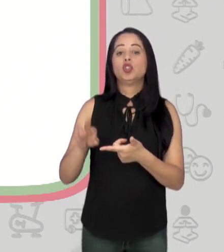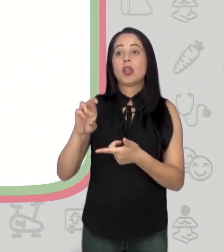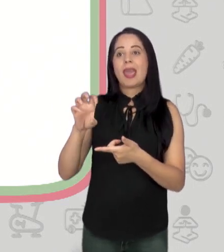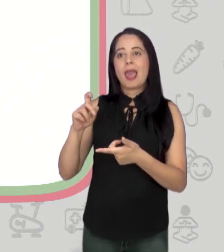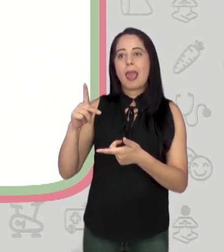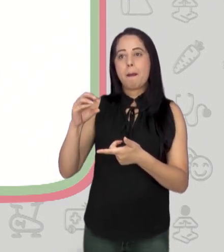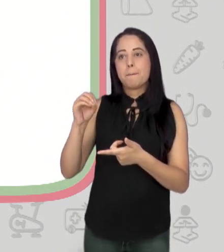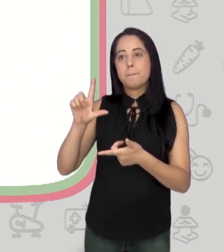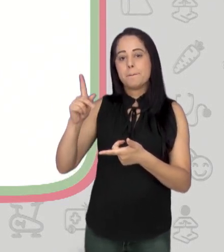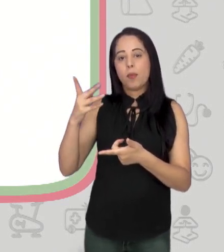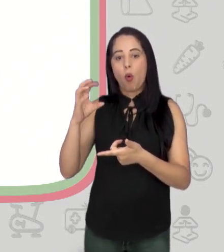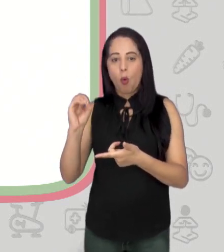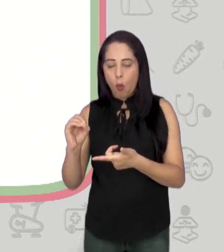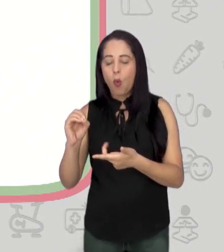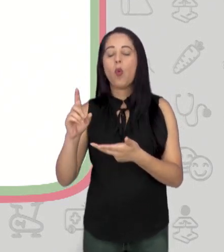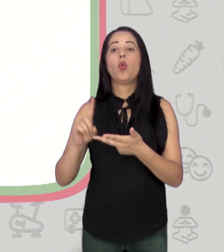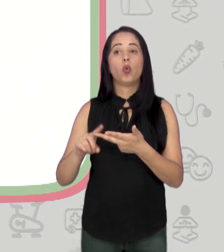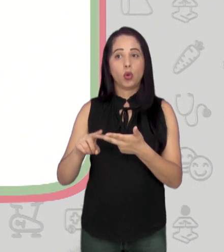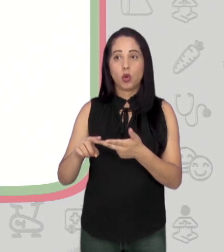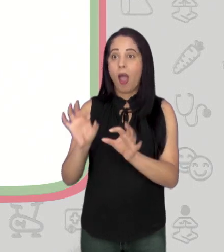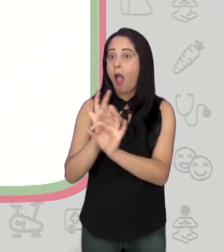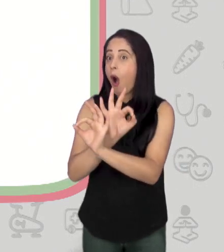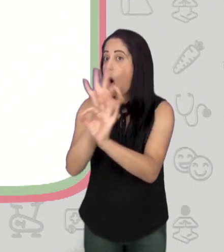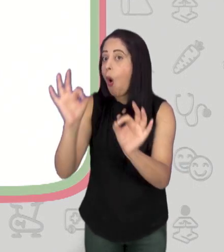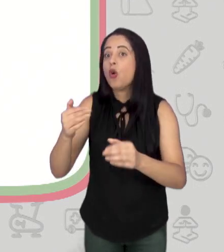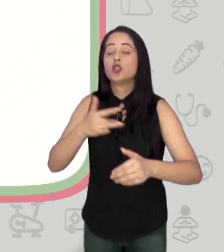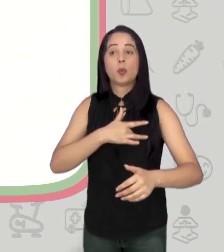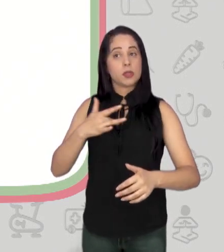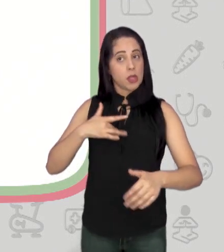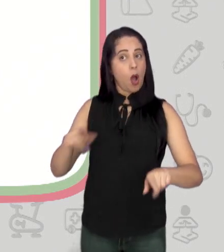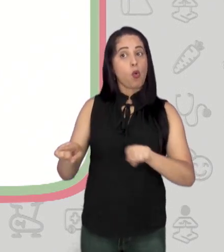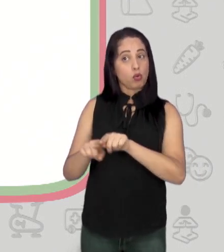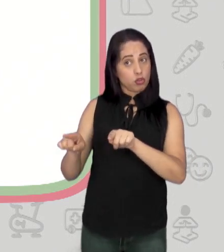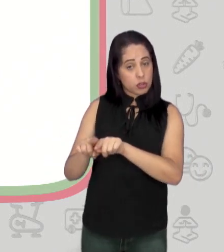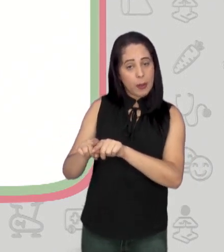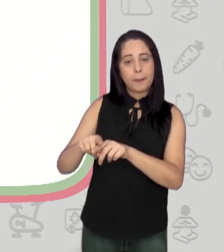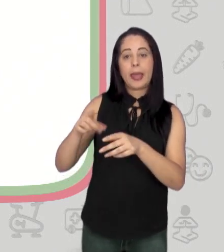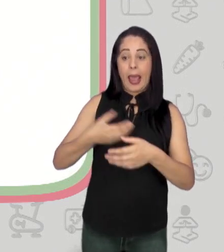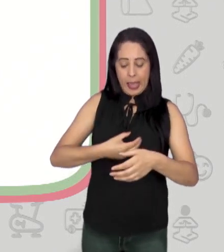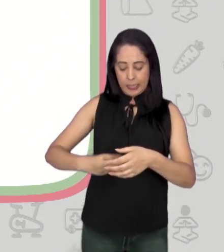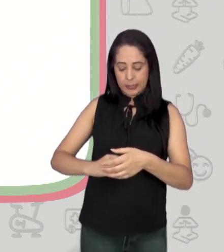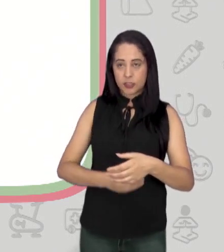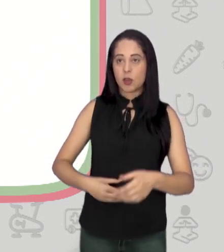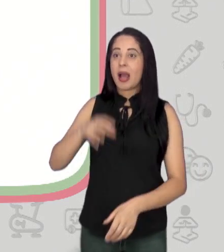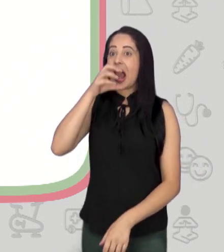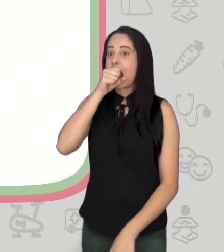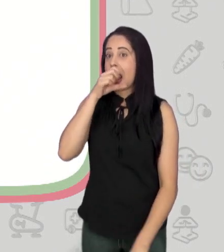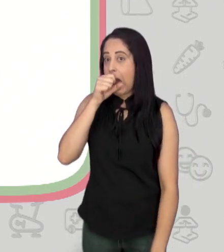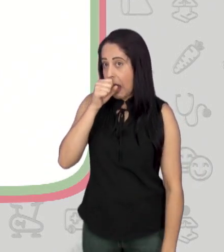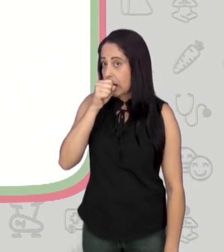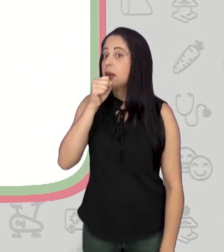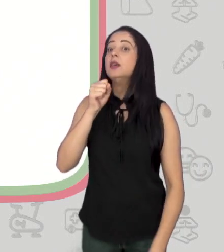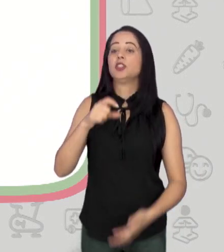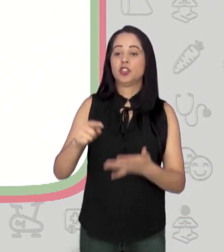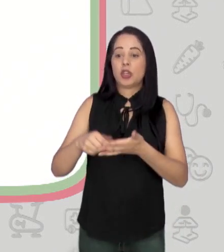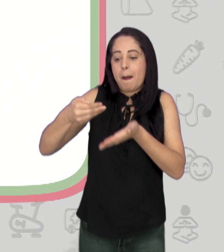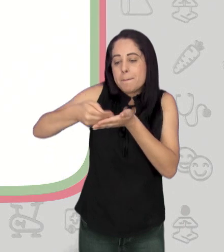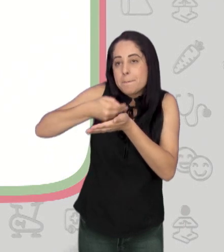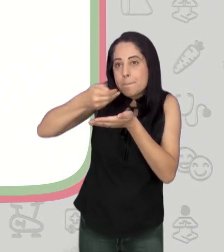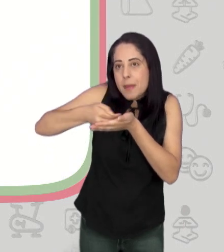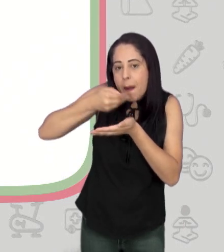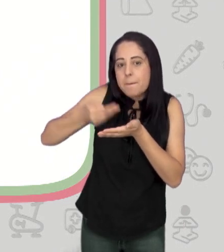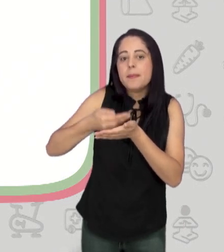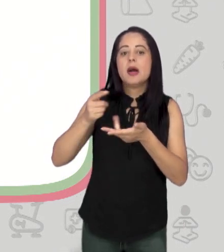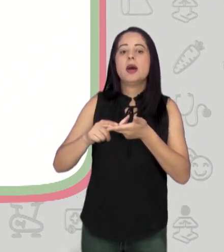repolho, ele é fermentativo, então ele alimenta pré-bióticos para nossas bactérias do intestino. Laranja com bagaço,